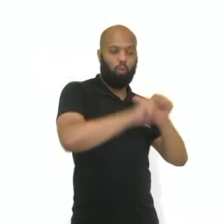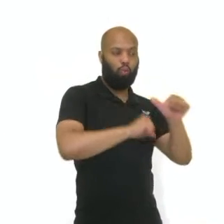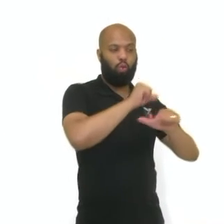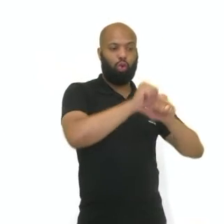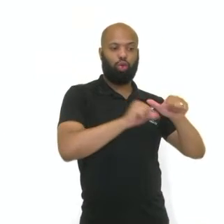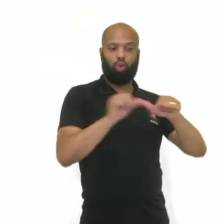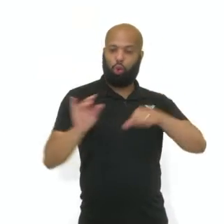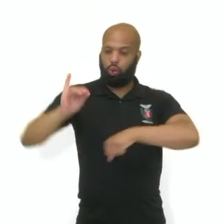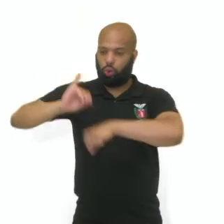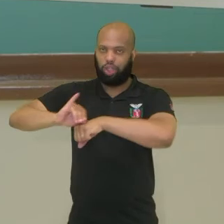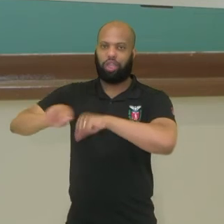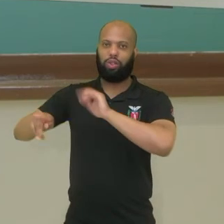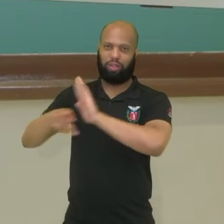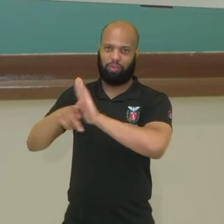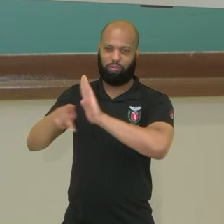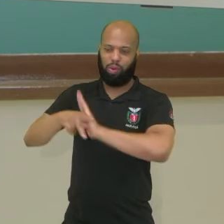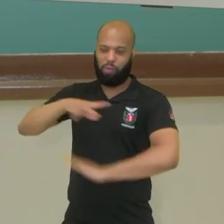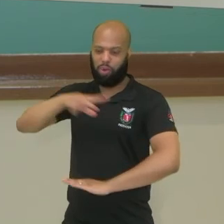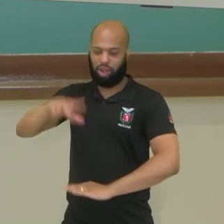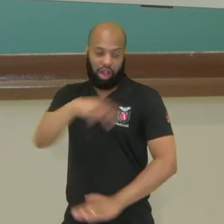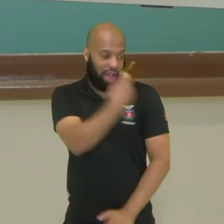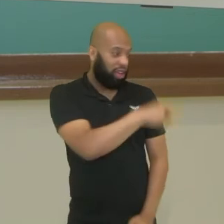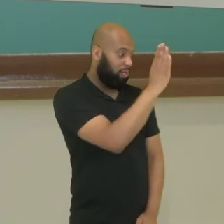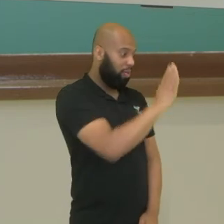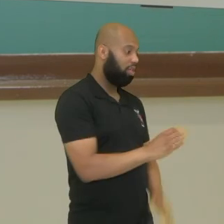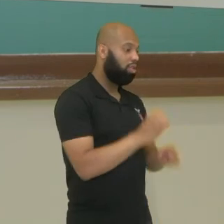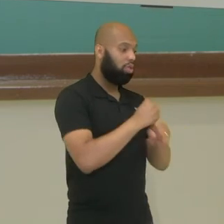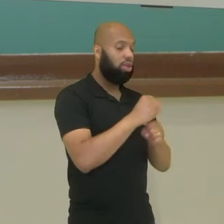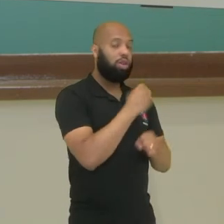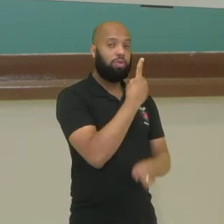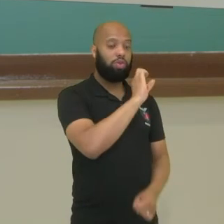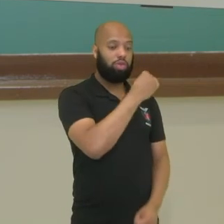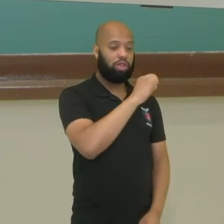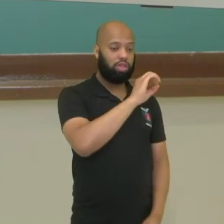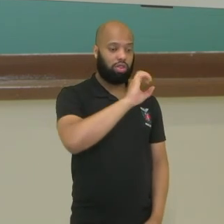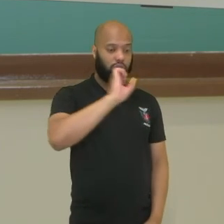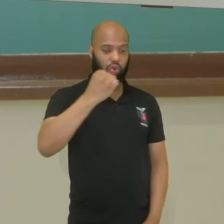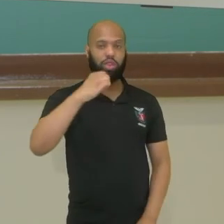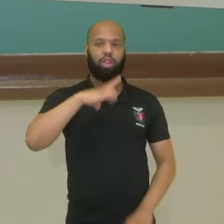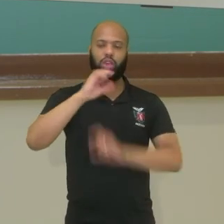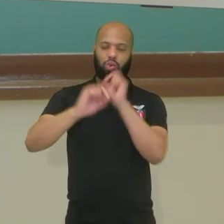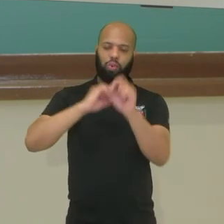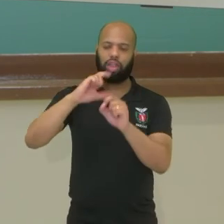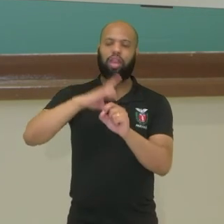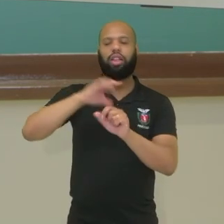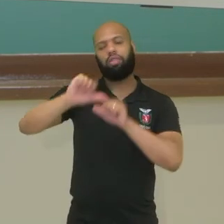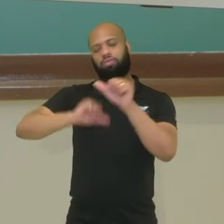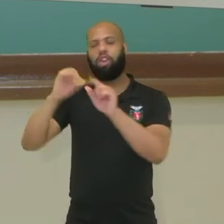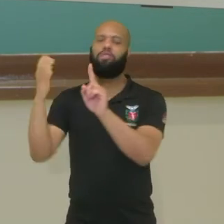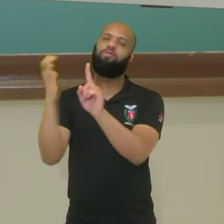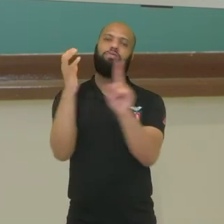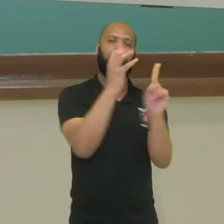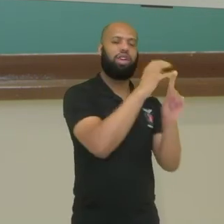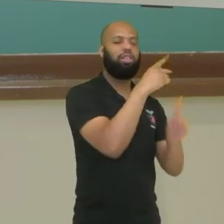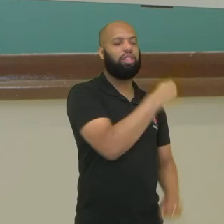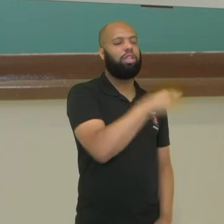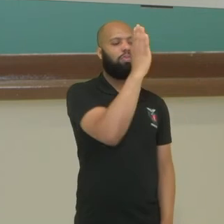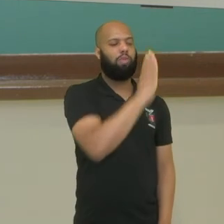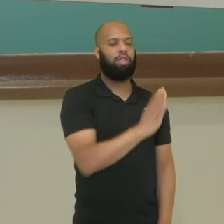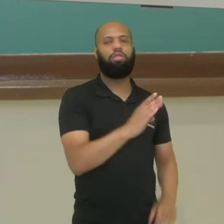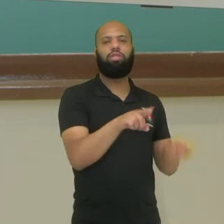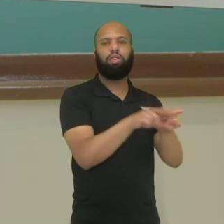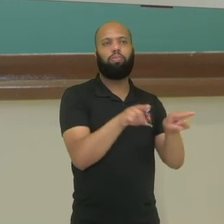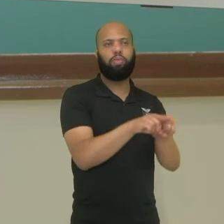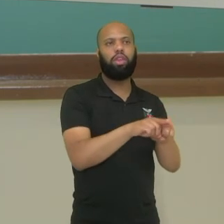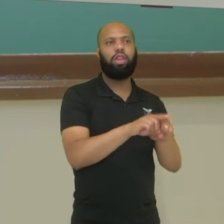Português para o Brasil. Isso em 1808. Isso vai, claro, gerar profundas transformações aqui no Brasil.